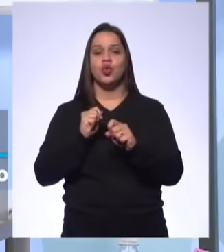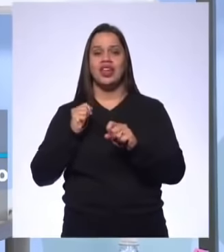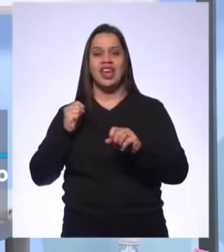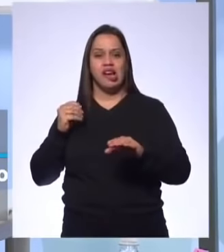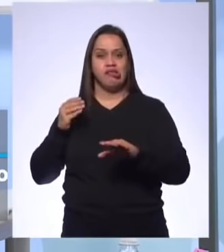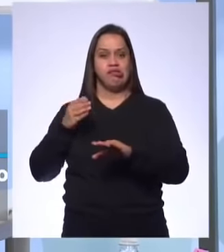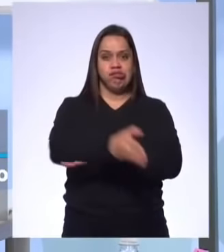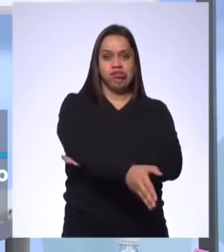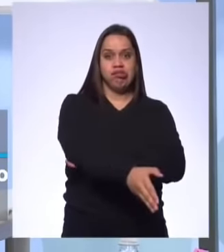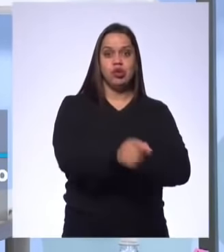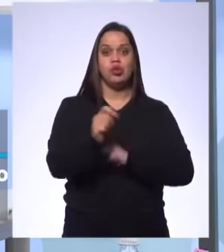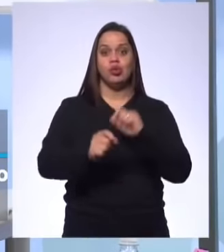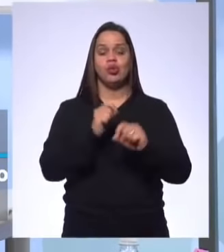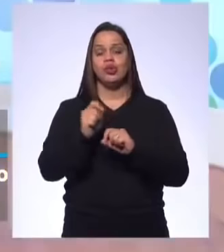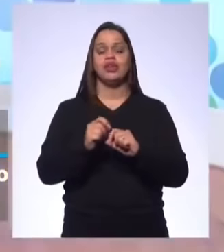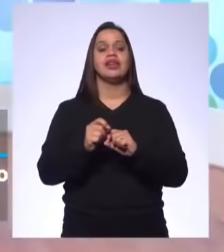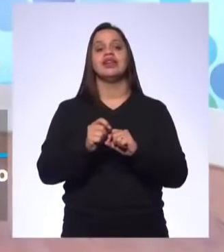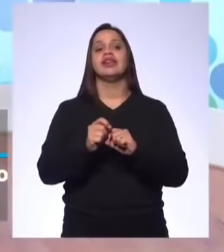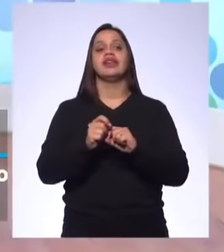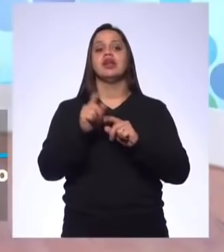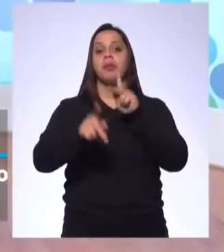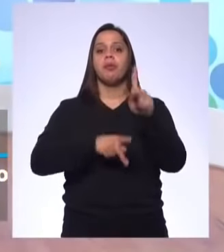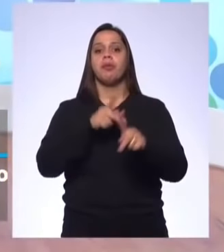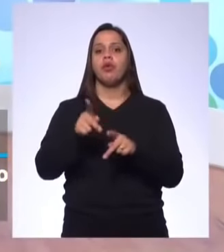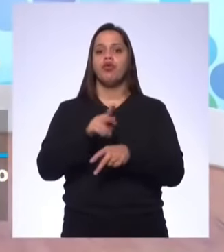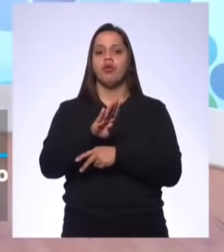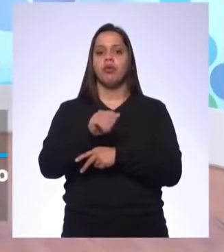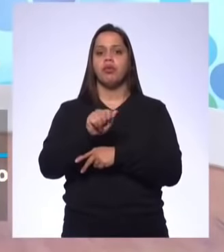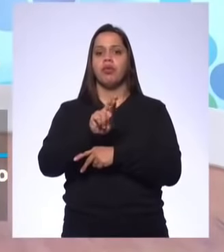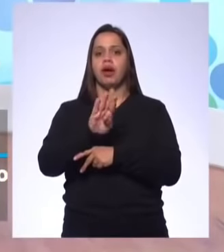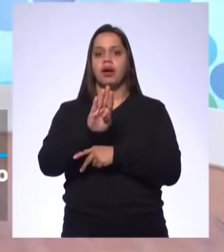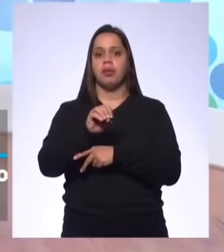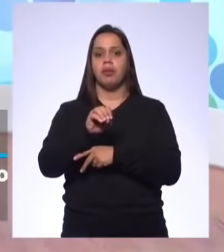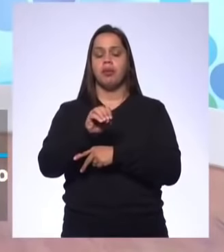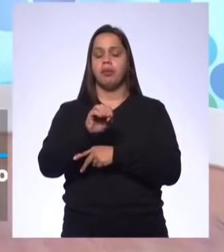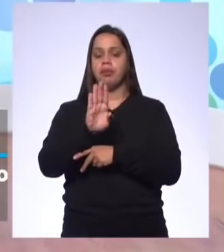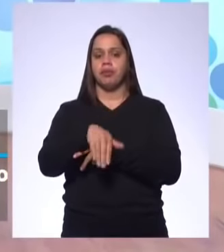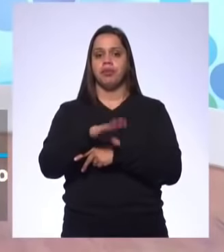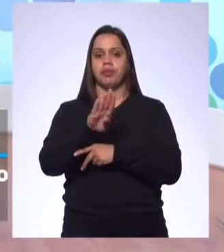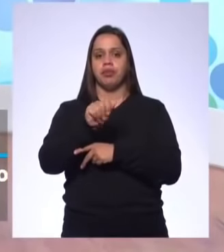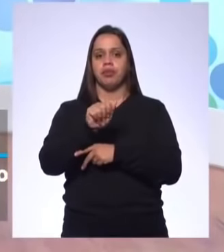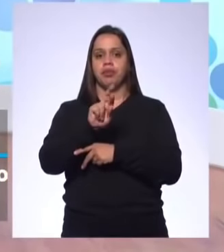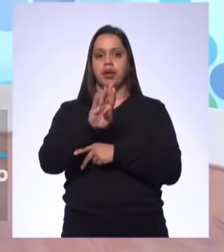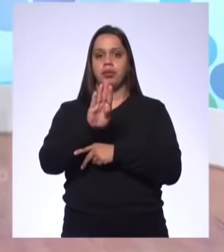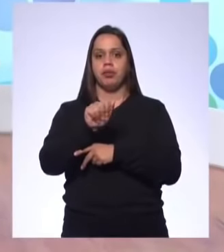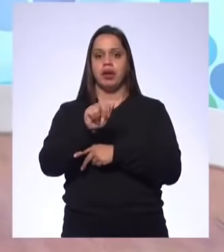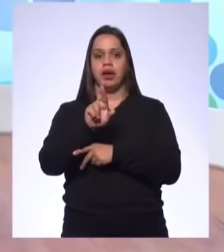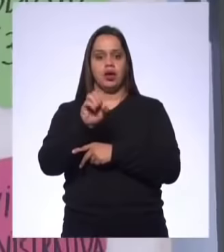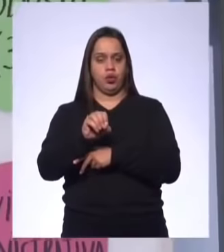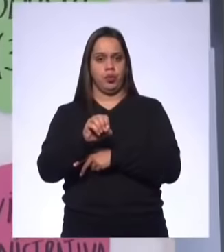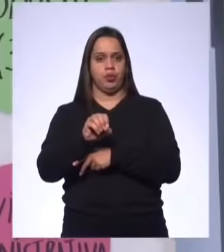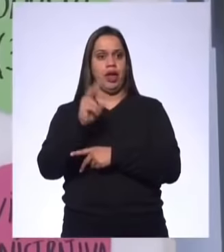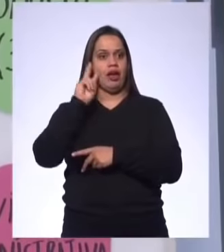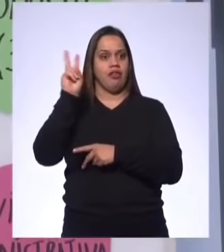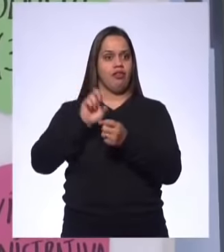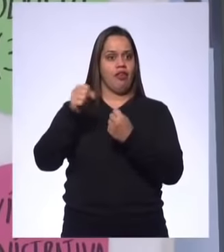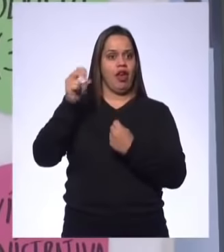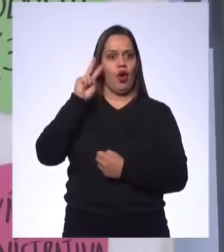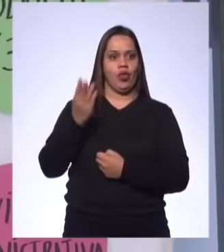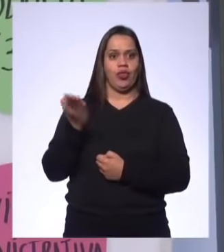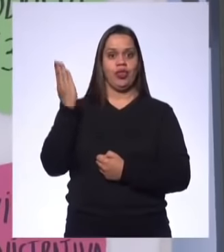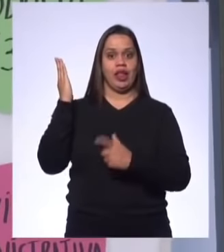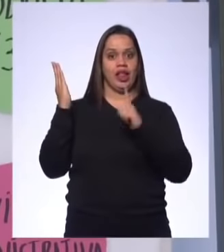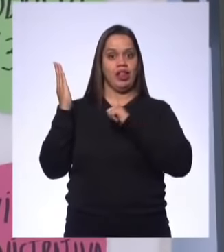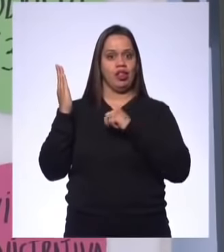olha aqui no nosso mapa mental que nós temos esses dois carinhas aí. O que será que eles